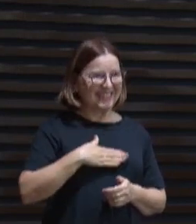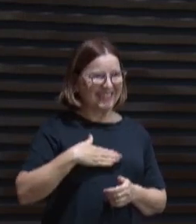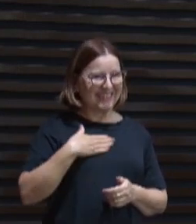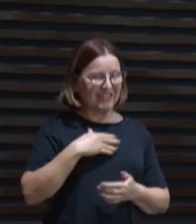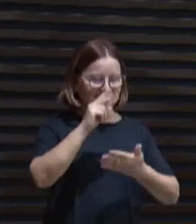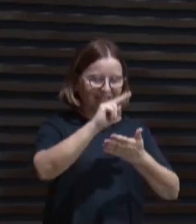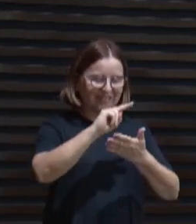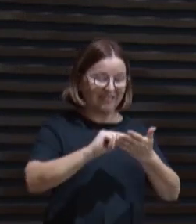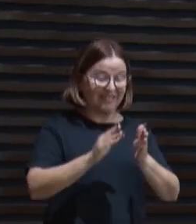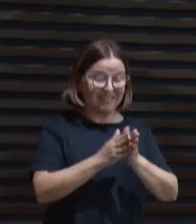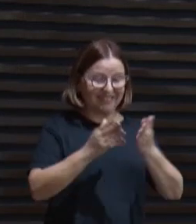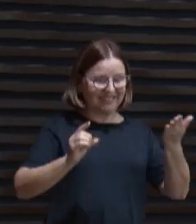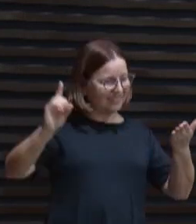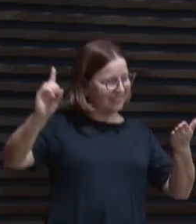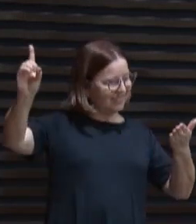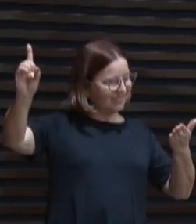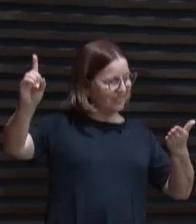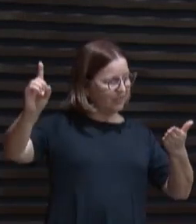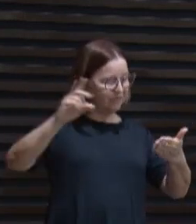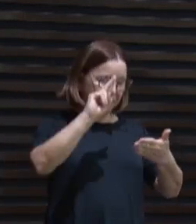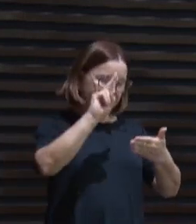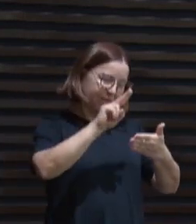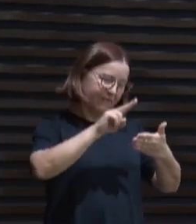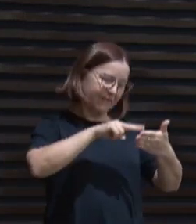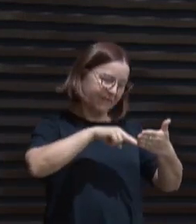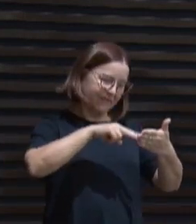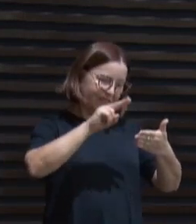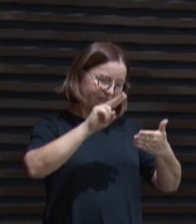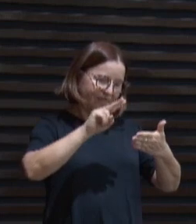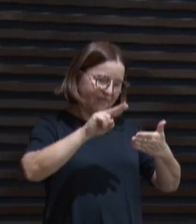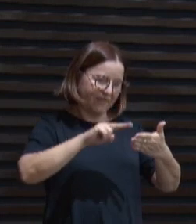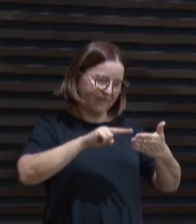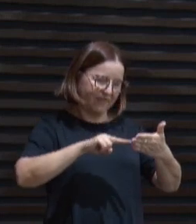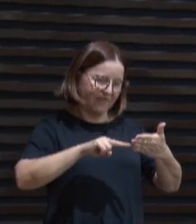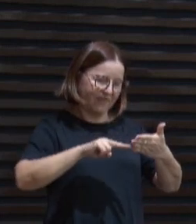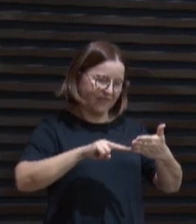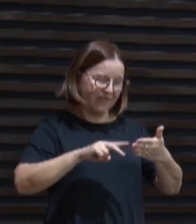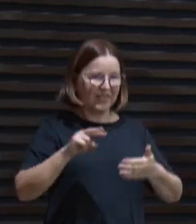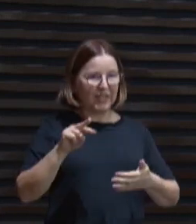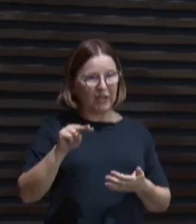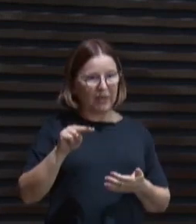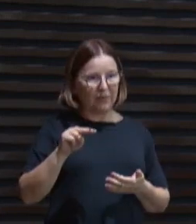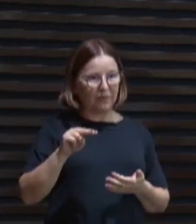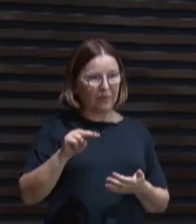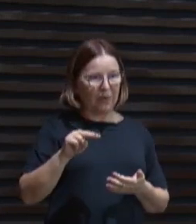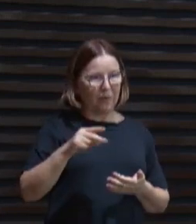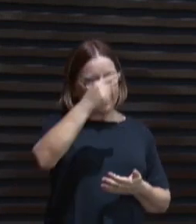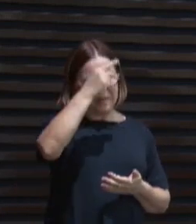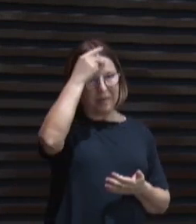ler a Bíblia e olhar a Bíblia como quem passeia